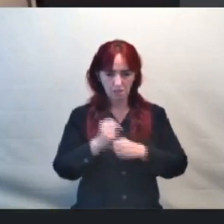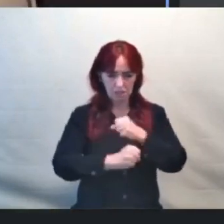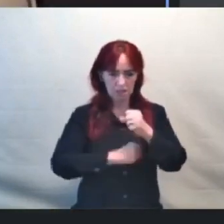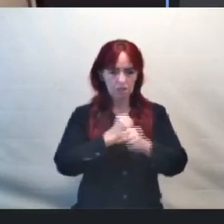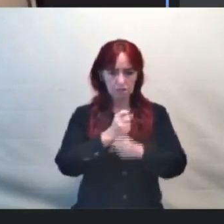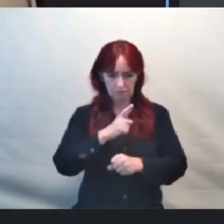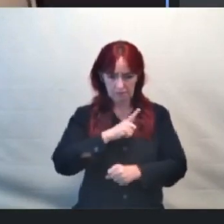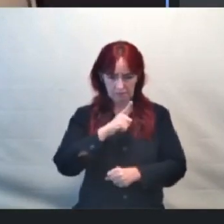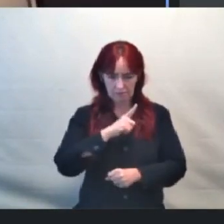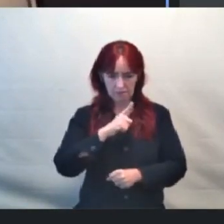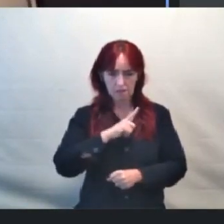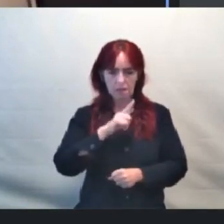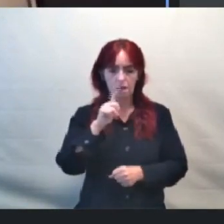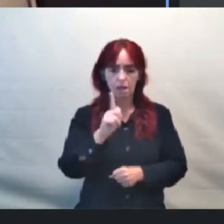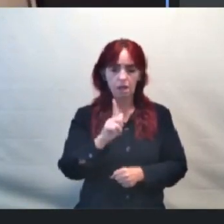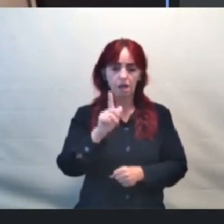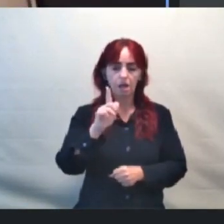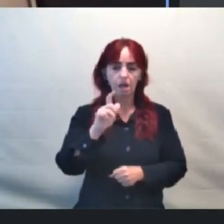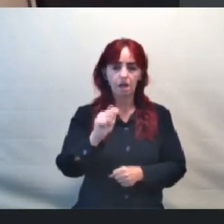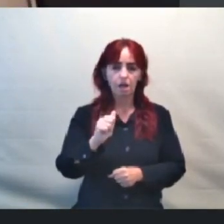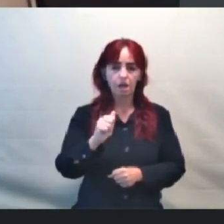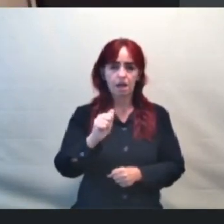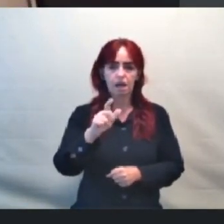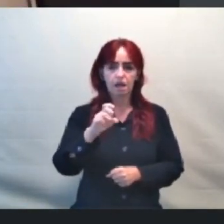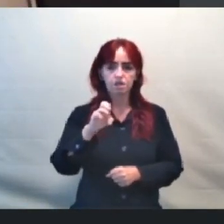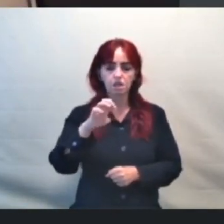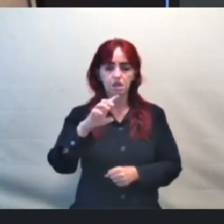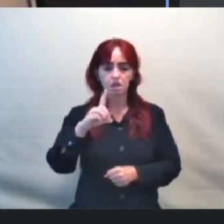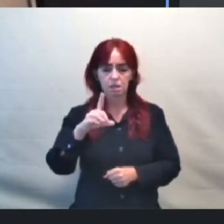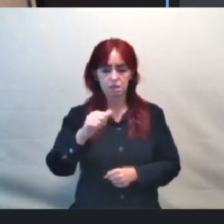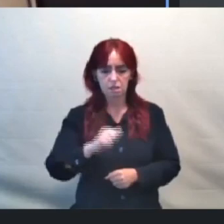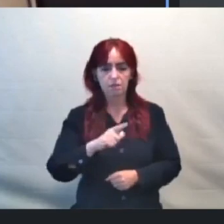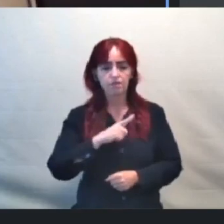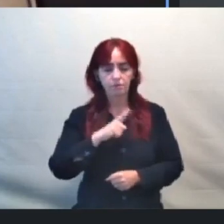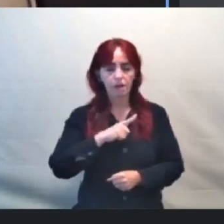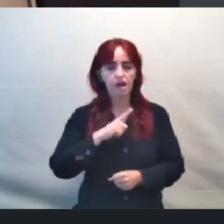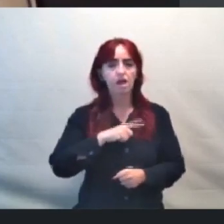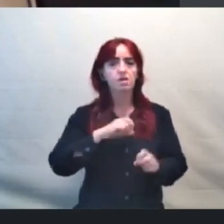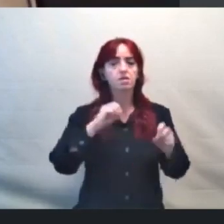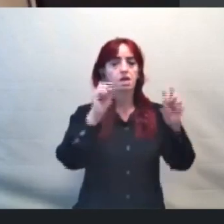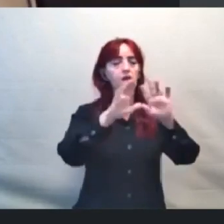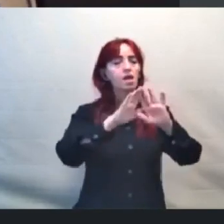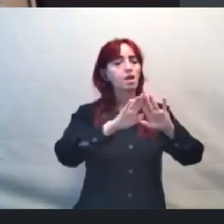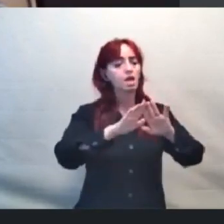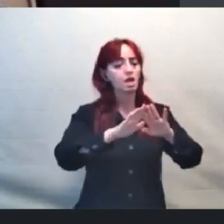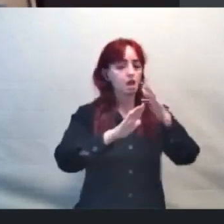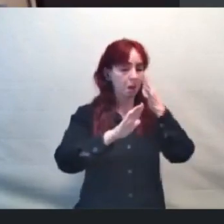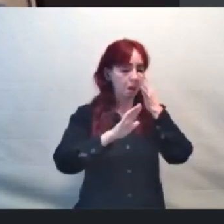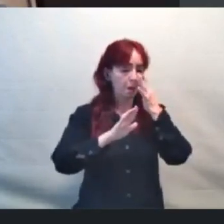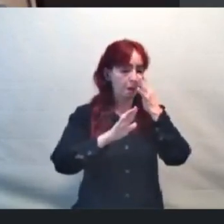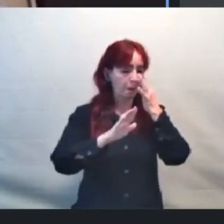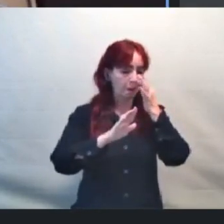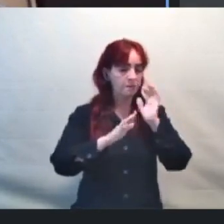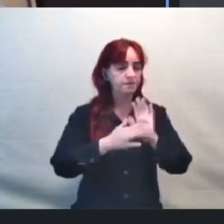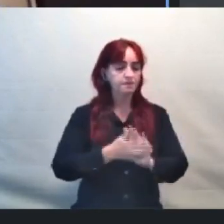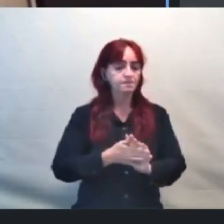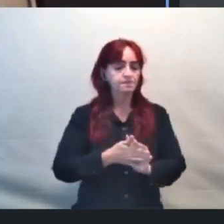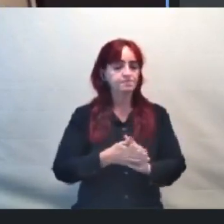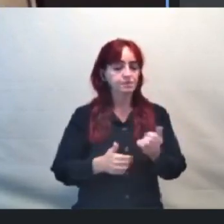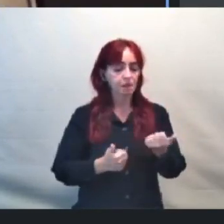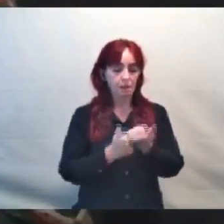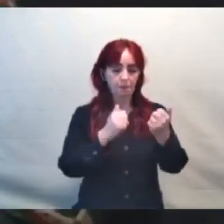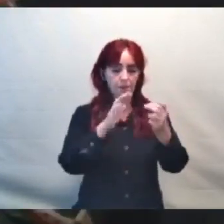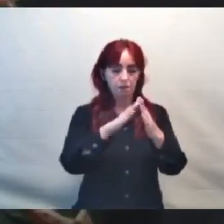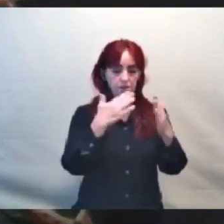Teremos ela no design, teremos num formato, no design que atende as escolas. Né? Exato,